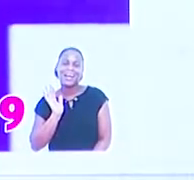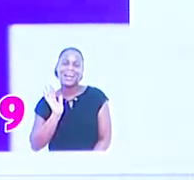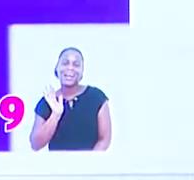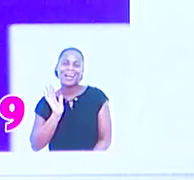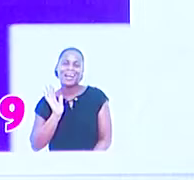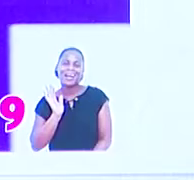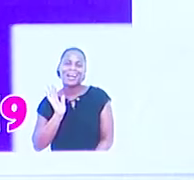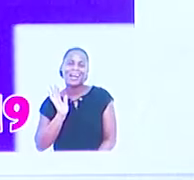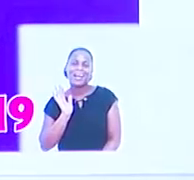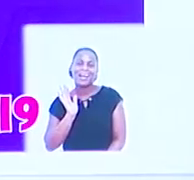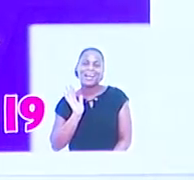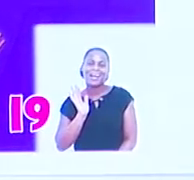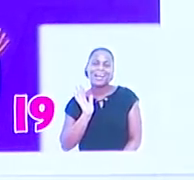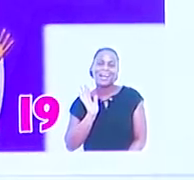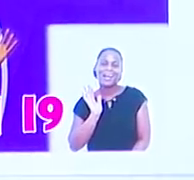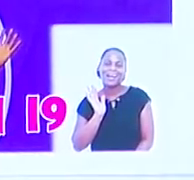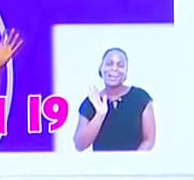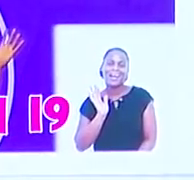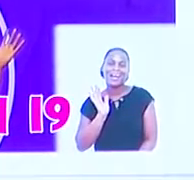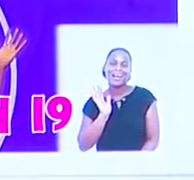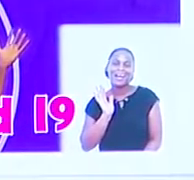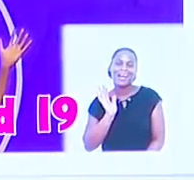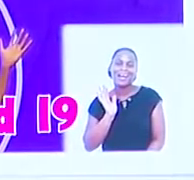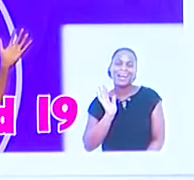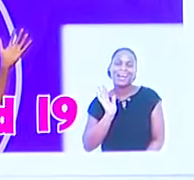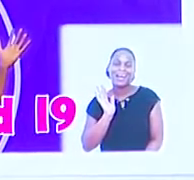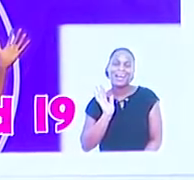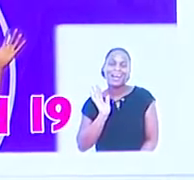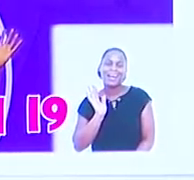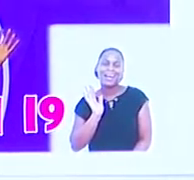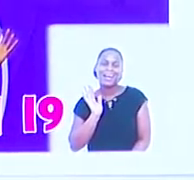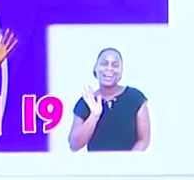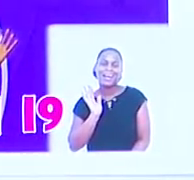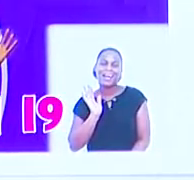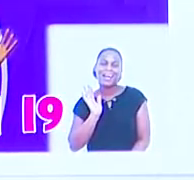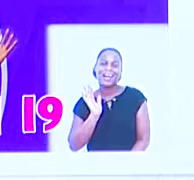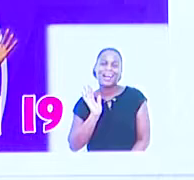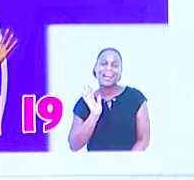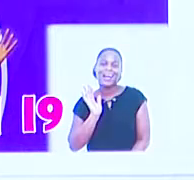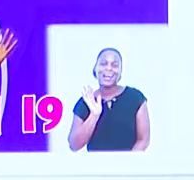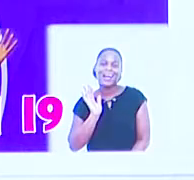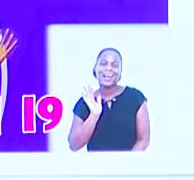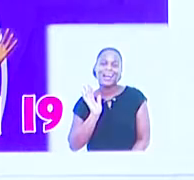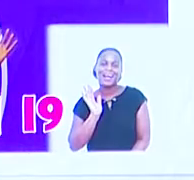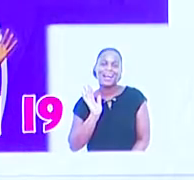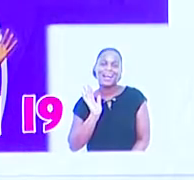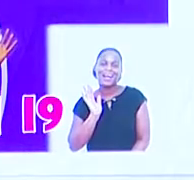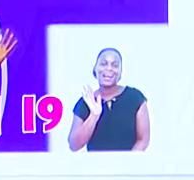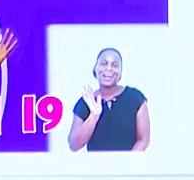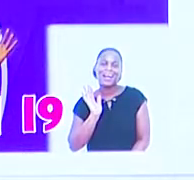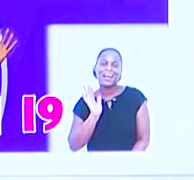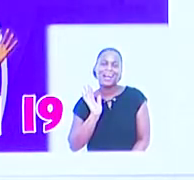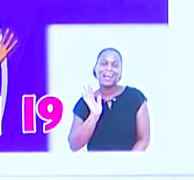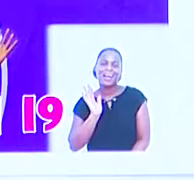agora atenção estão lembrar os nomes das duas crianças quer se lembra Já